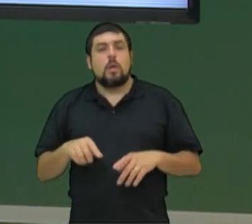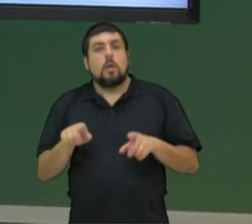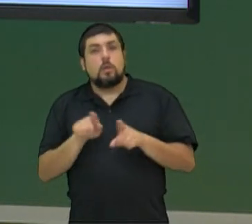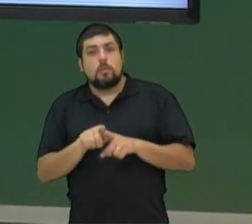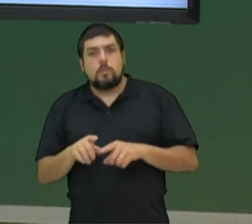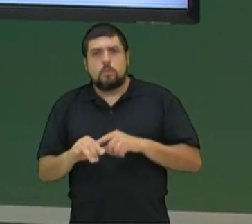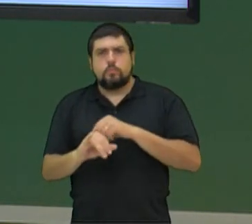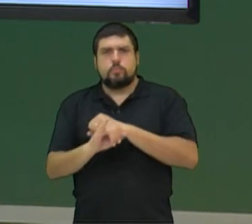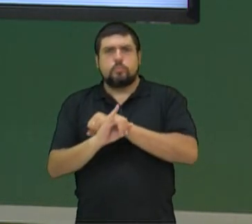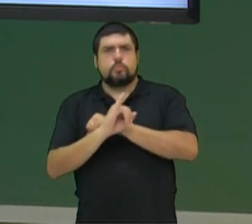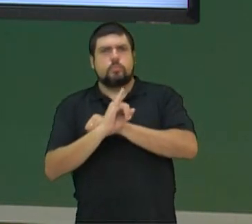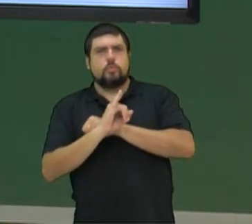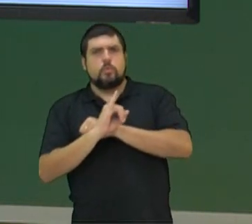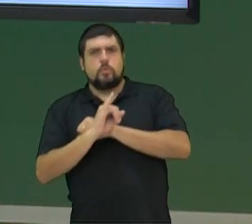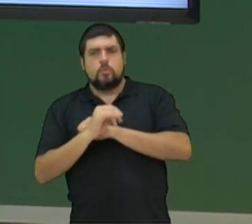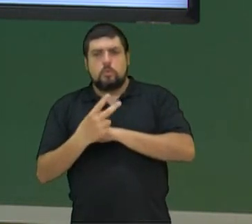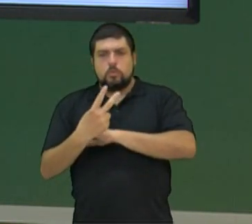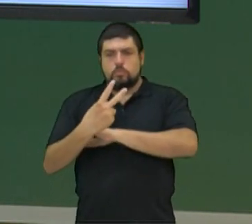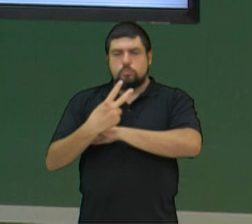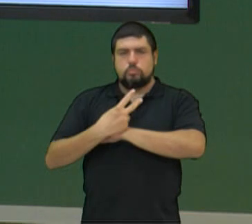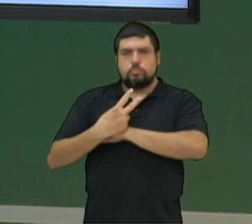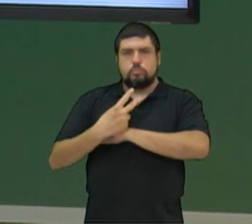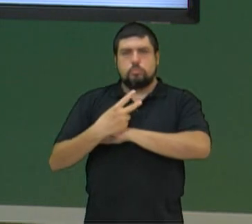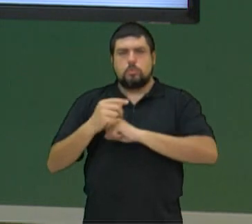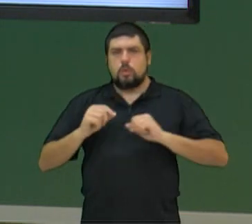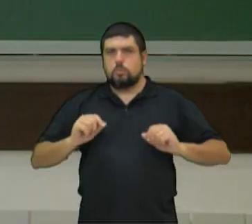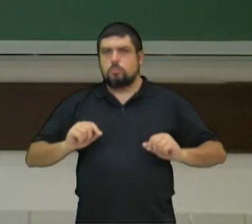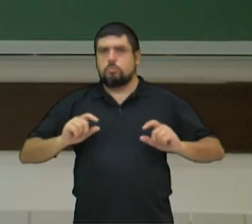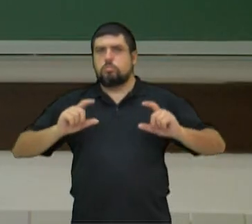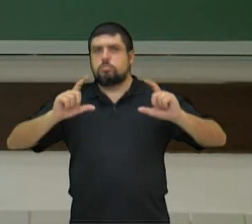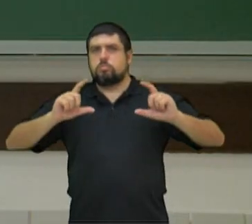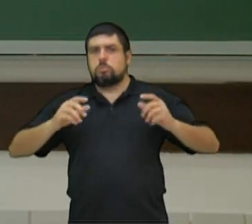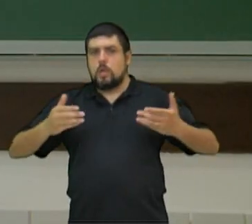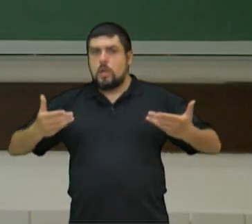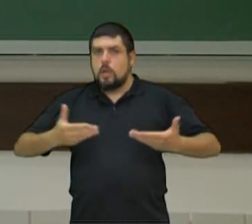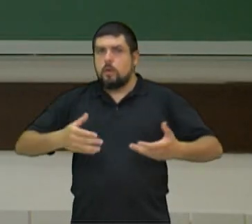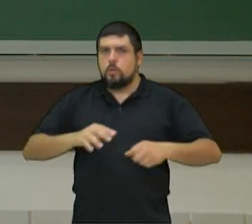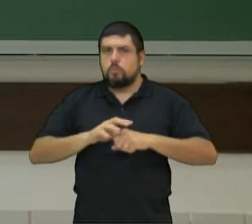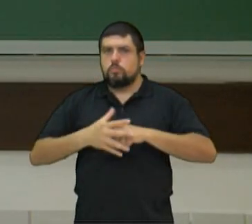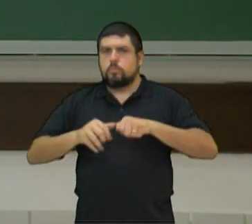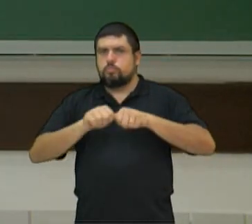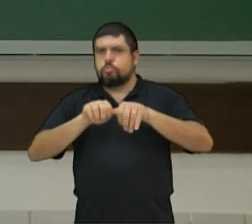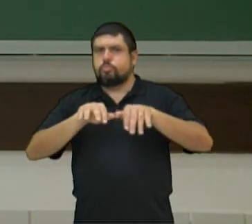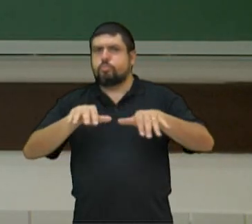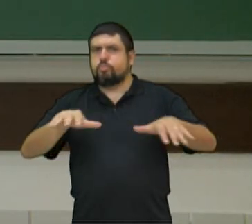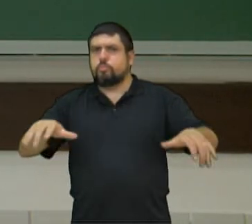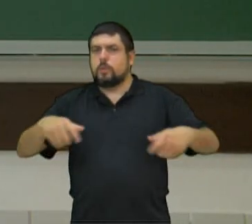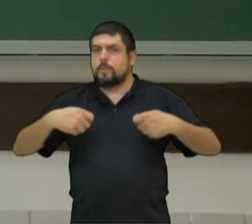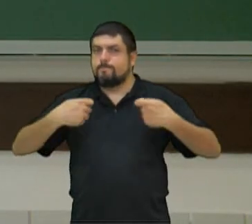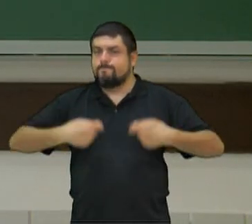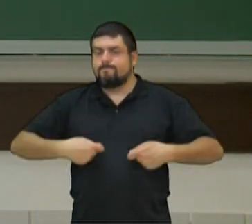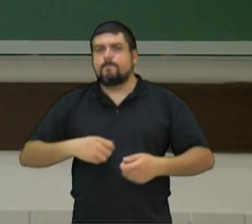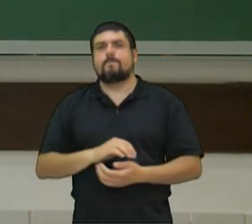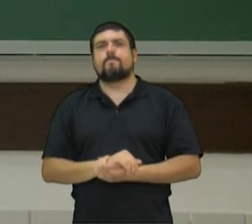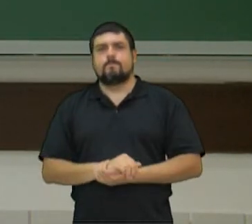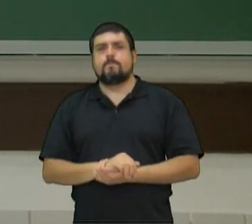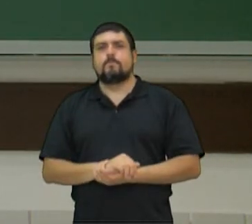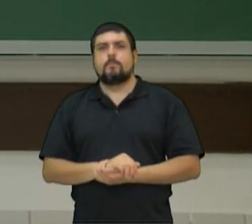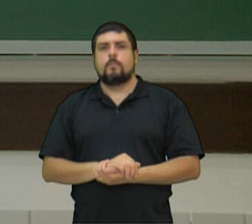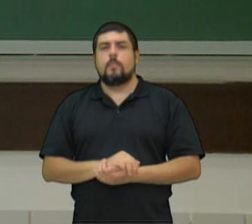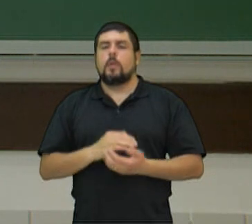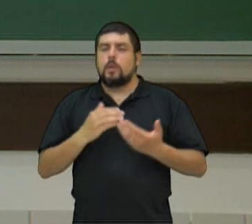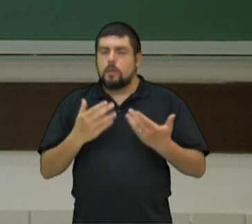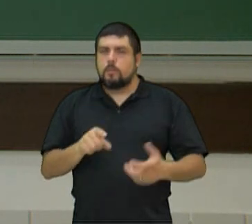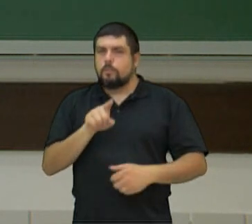é importantíssimo, né? Sempre, ainda mais em momentos de pandemia como estamos vivendo agora, tá? Então, cuide do